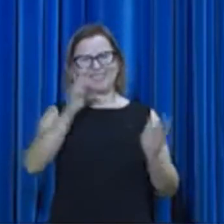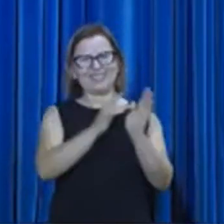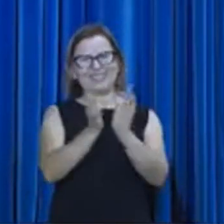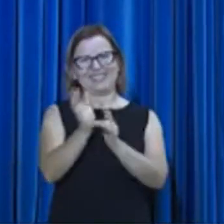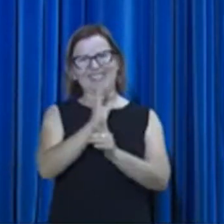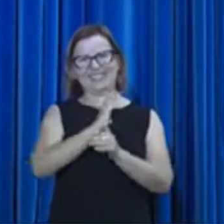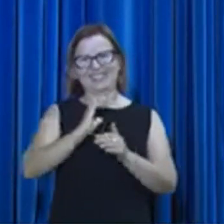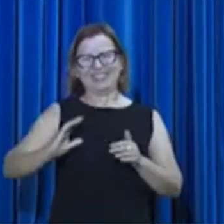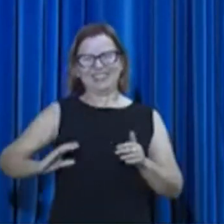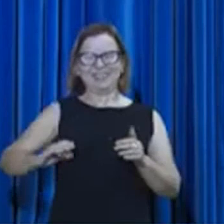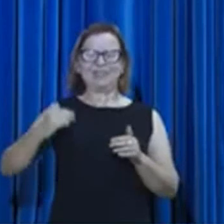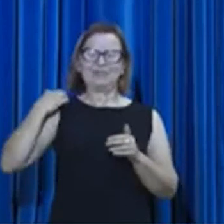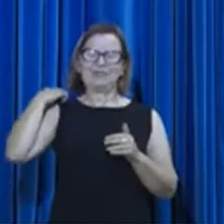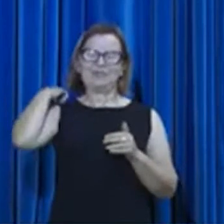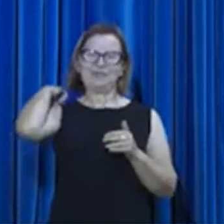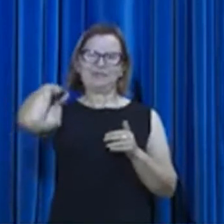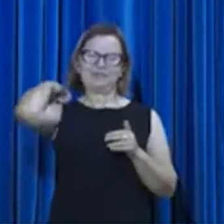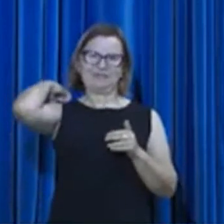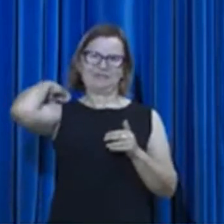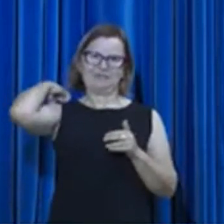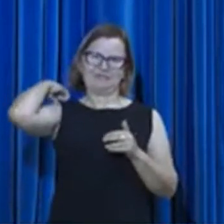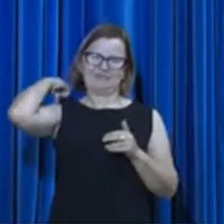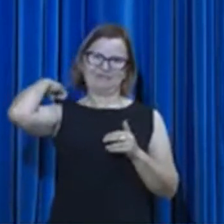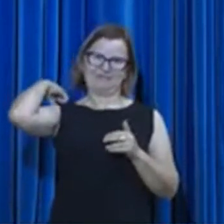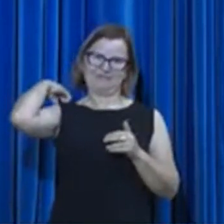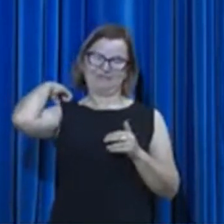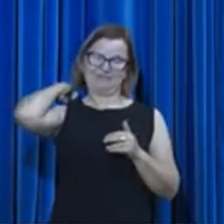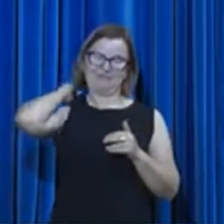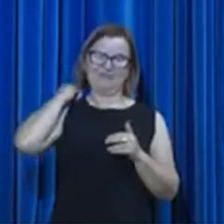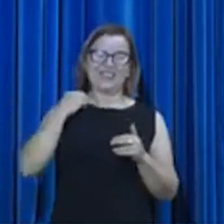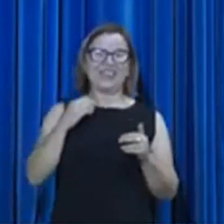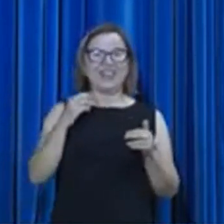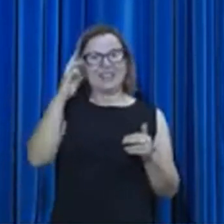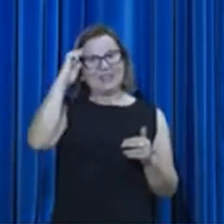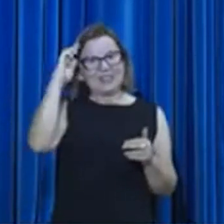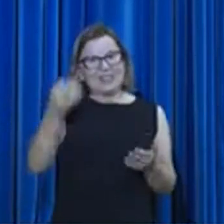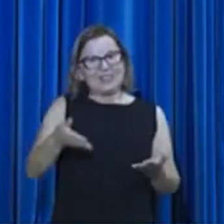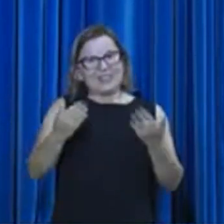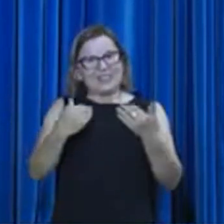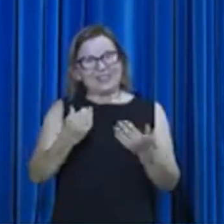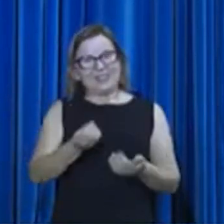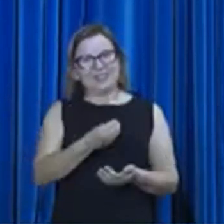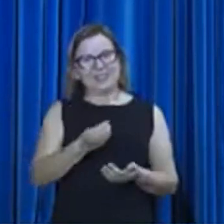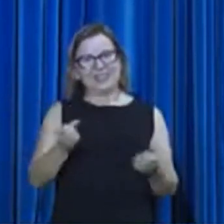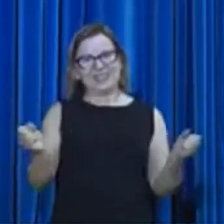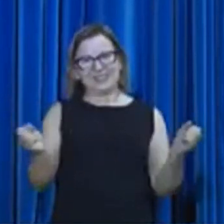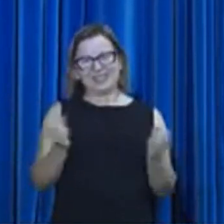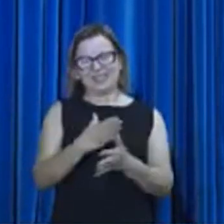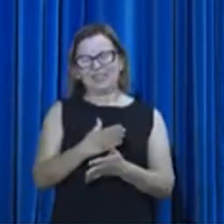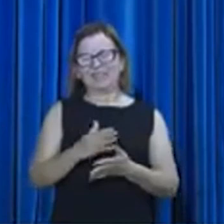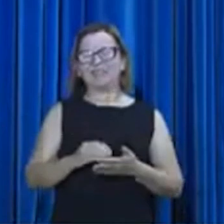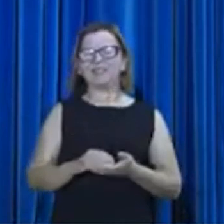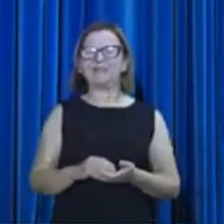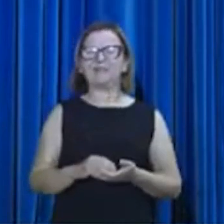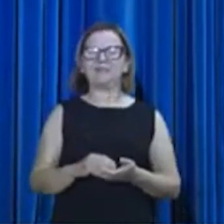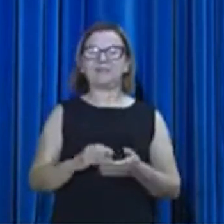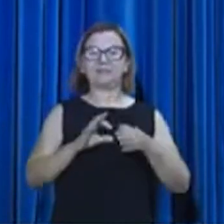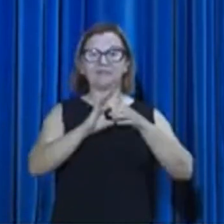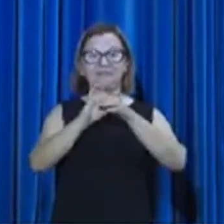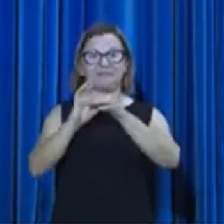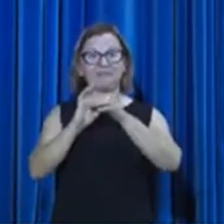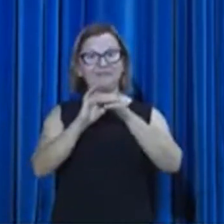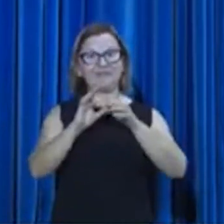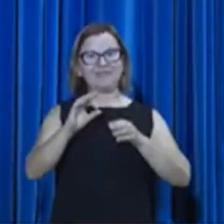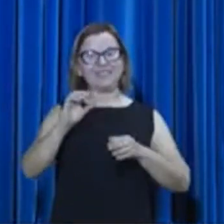para o qual Ele nos regenerou, Ele nos deu uma nova vida. A questão do nosso relacionamento com